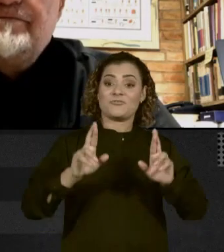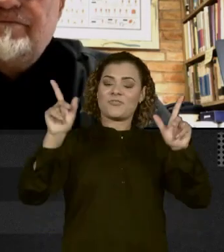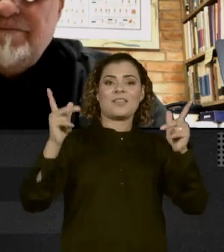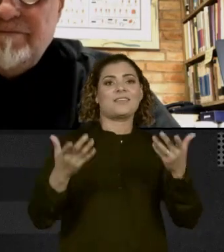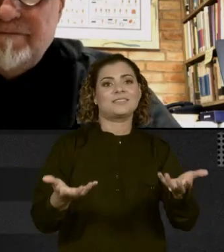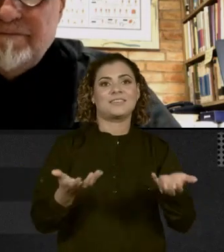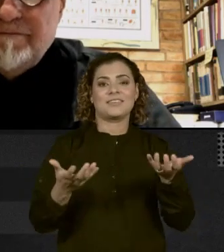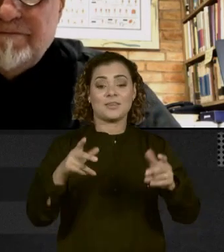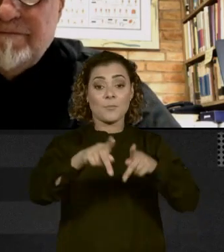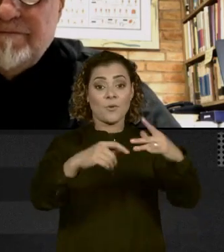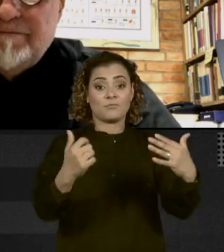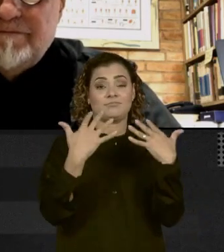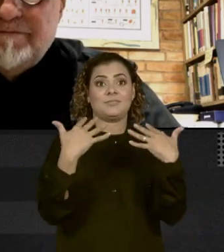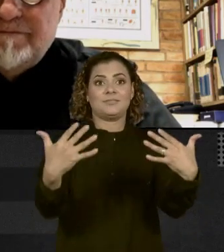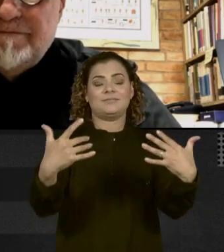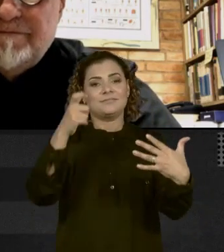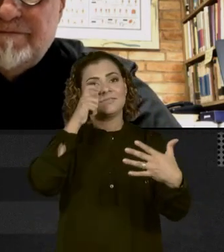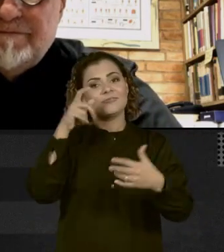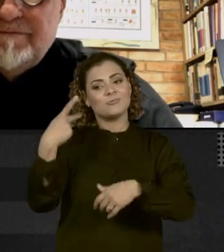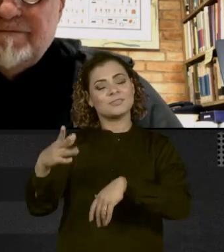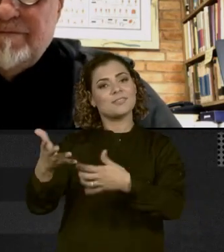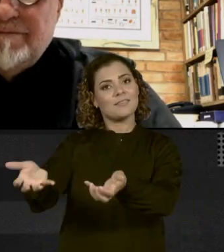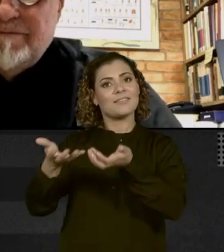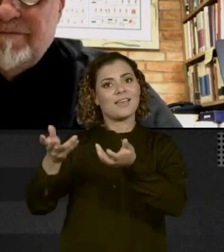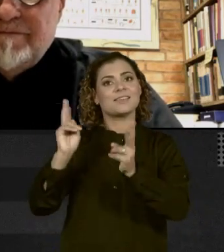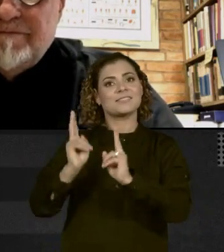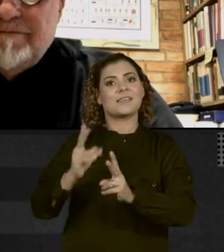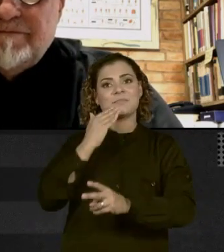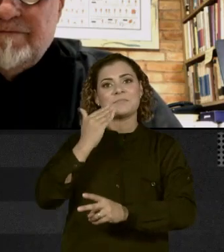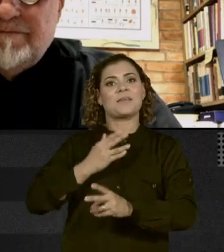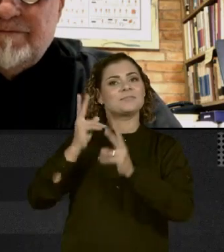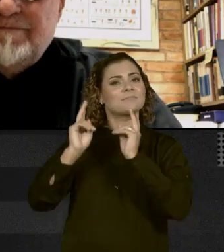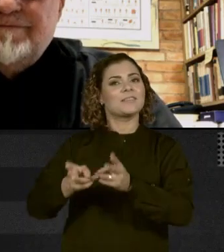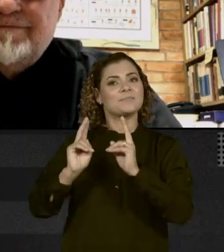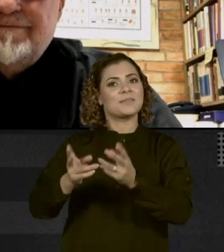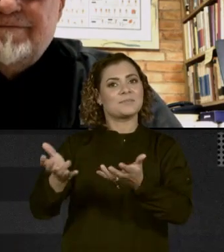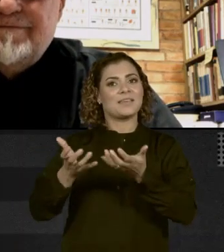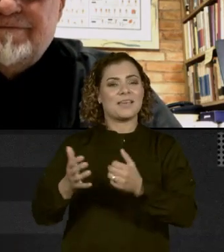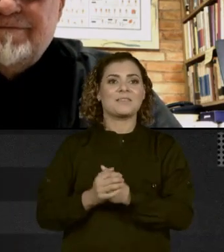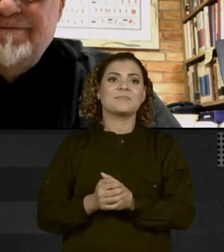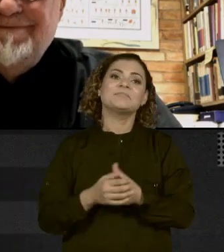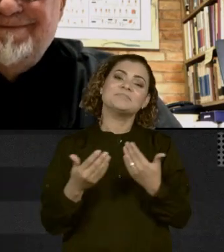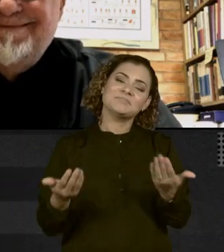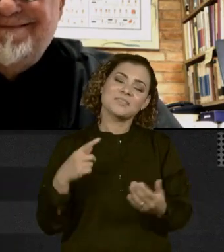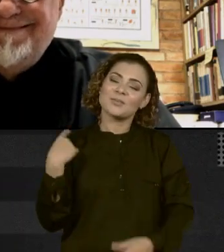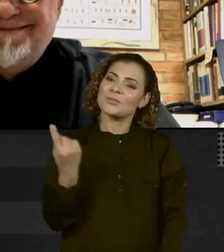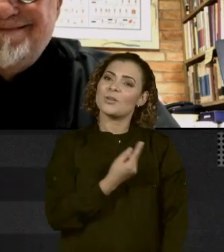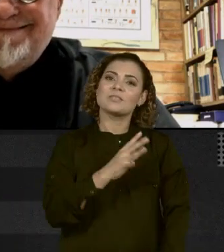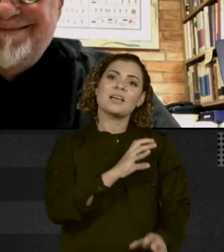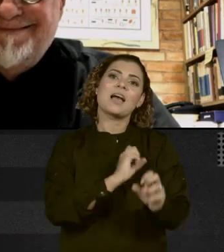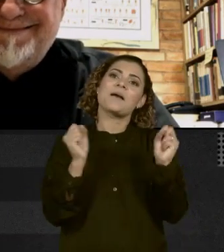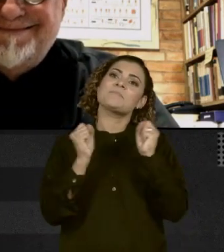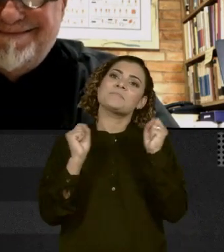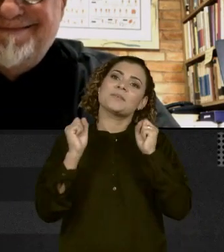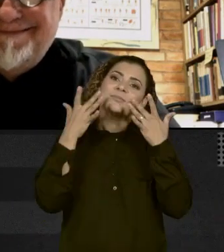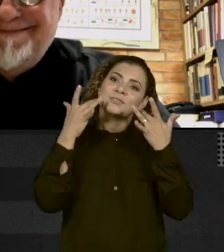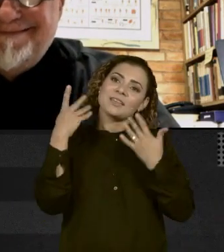agride, mas sempre em prol do resultado final, para que o resultado final seja uma coisa interessante,